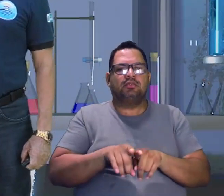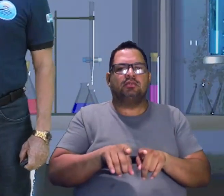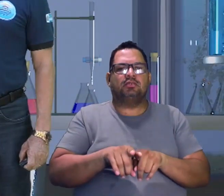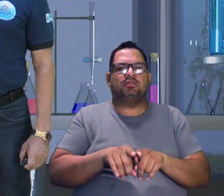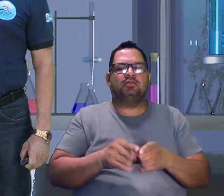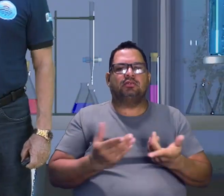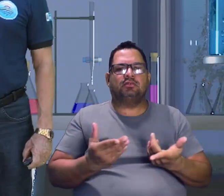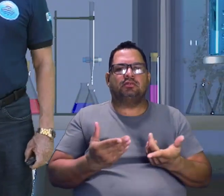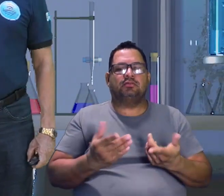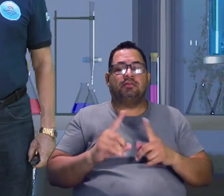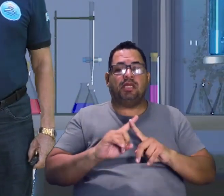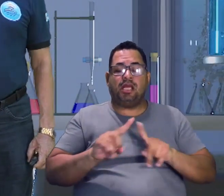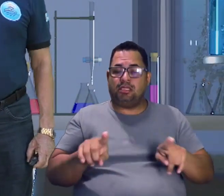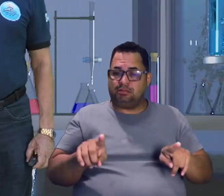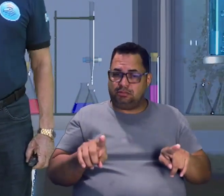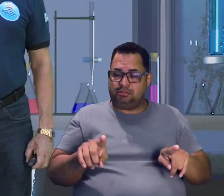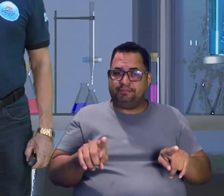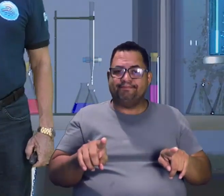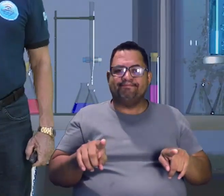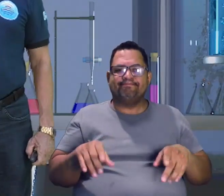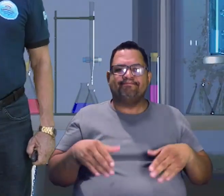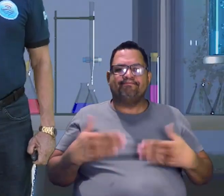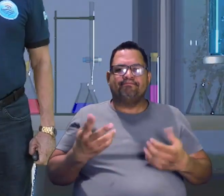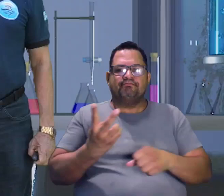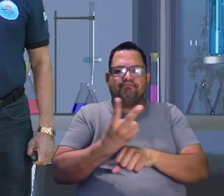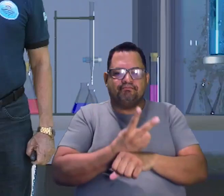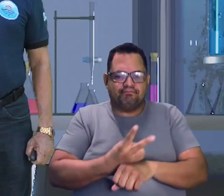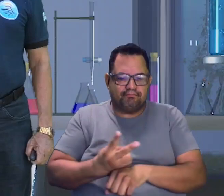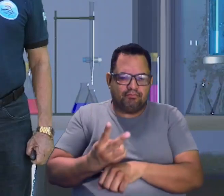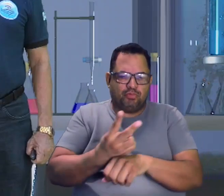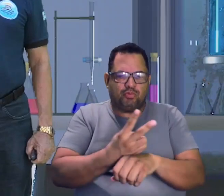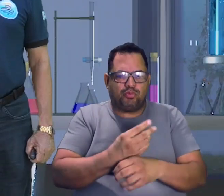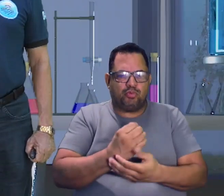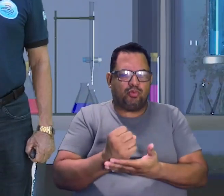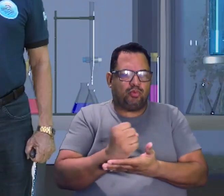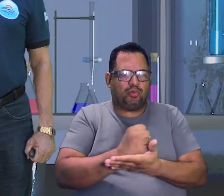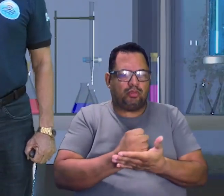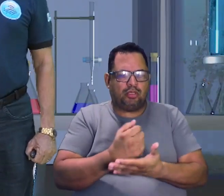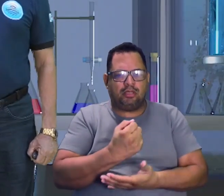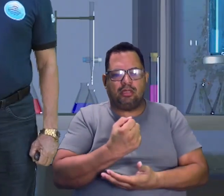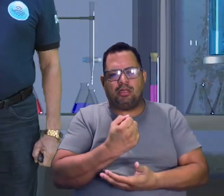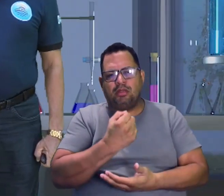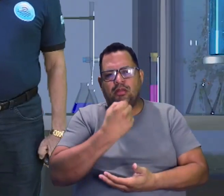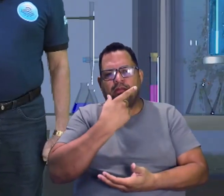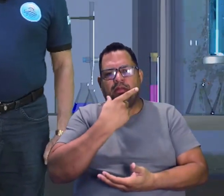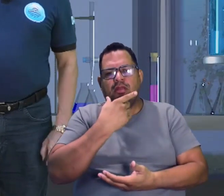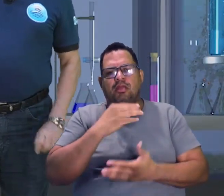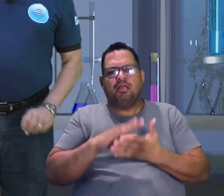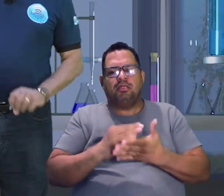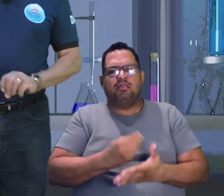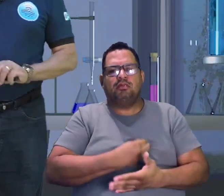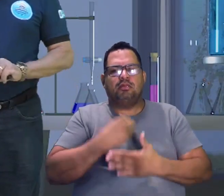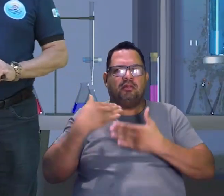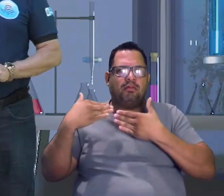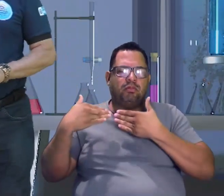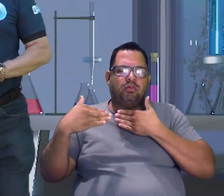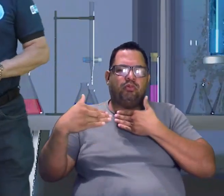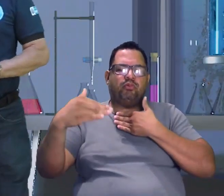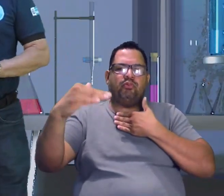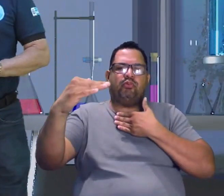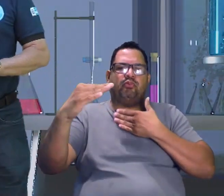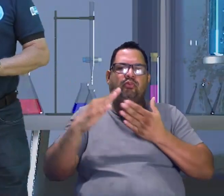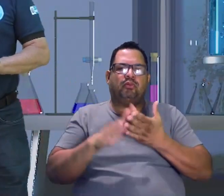esses objetivos. Porém, por exemplo, a busca do elixir da vida longa, né, que era ali quase que um mito já entre